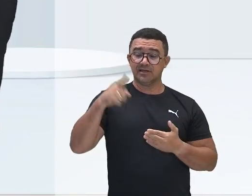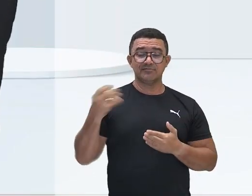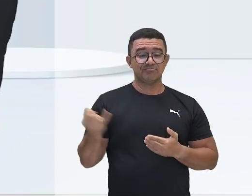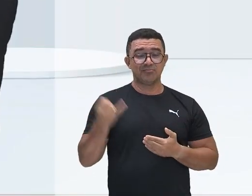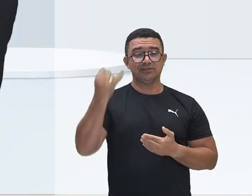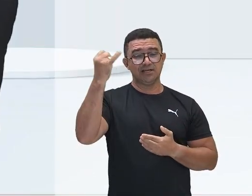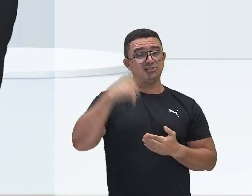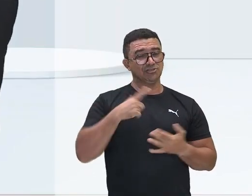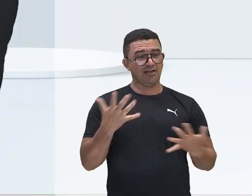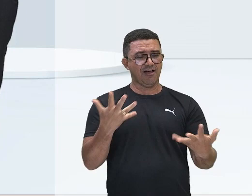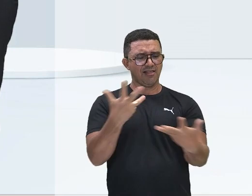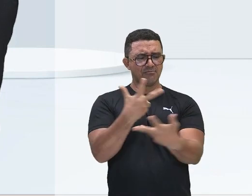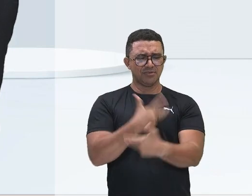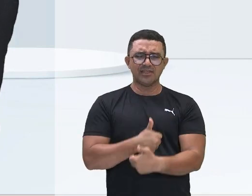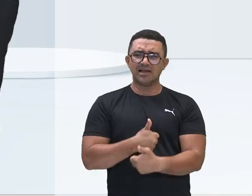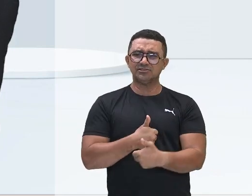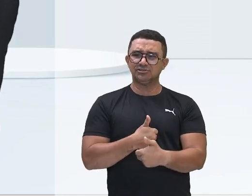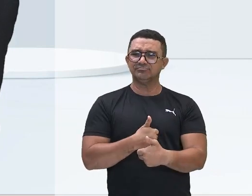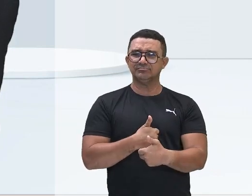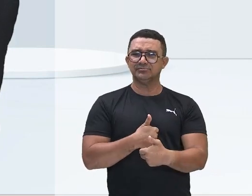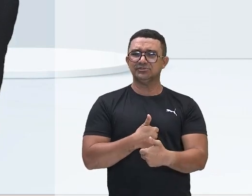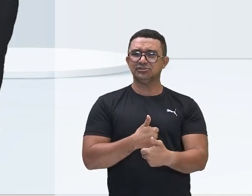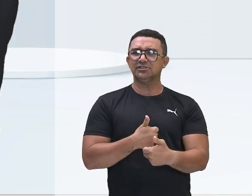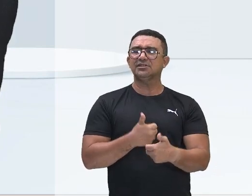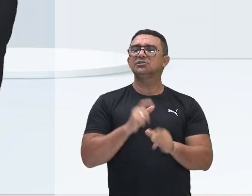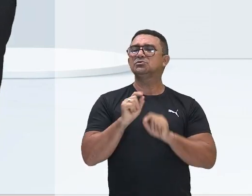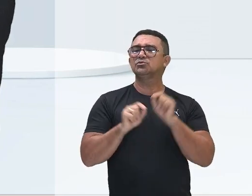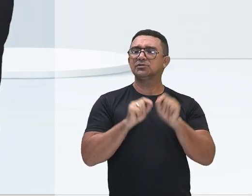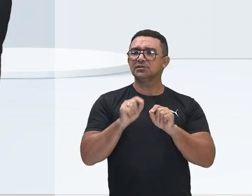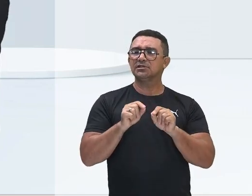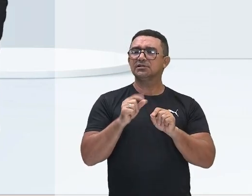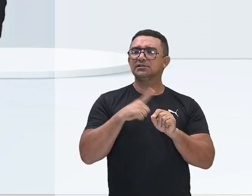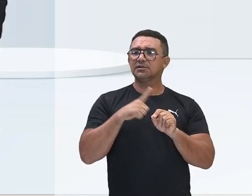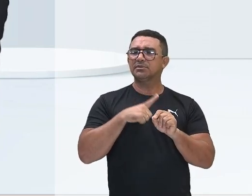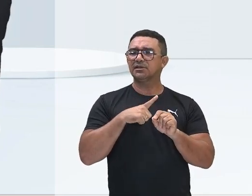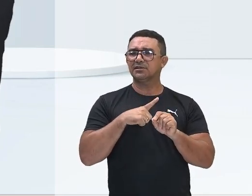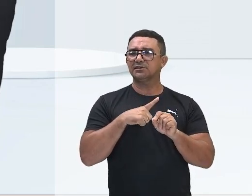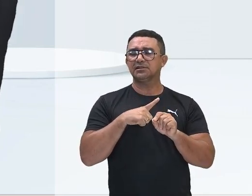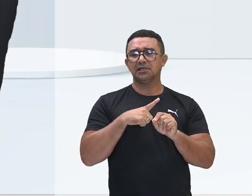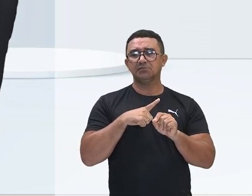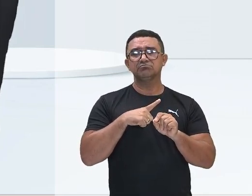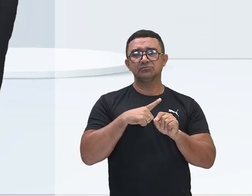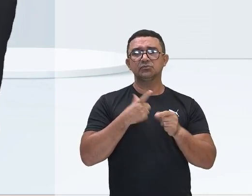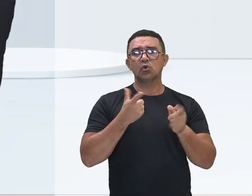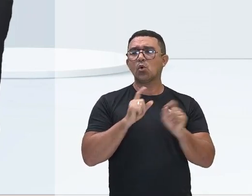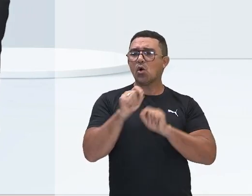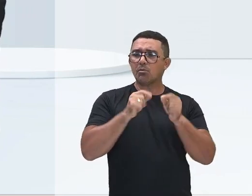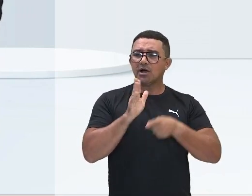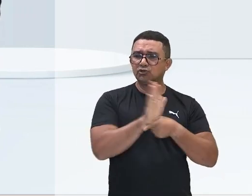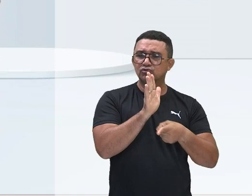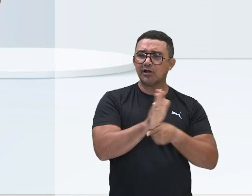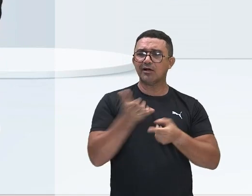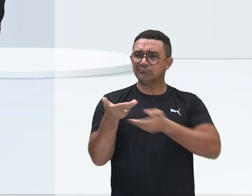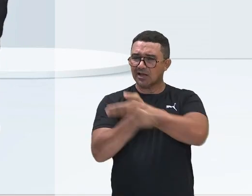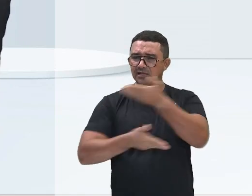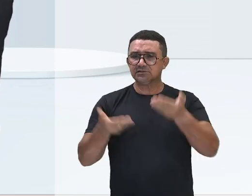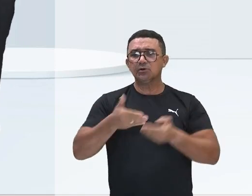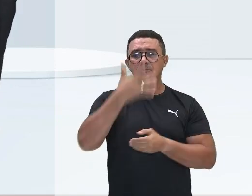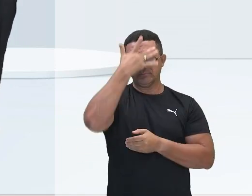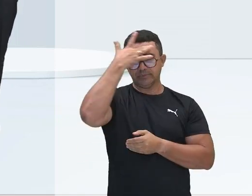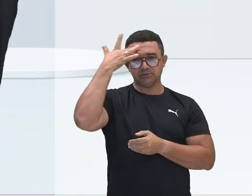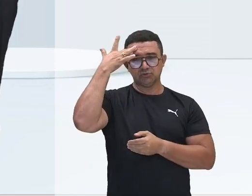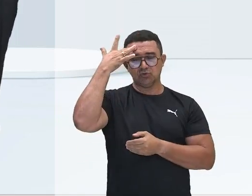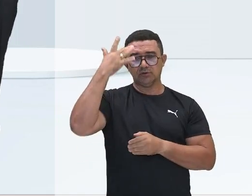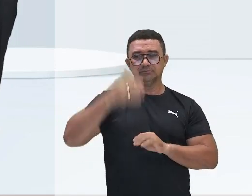habilidade, desenvolva aí essa habilidade e a competência para desenvolver a mediação. Por quê? A mediação é uma